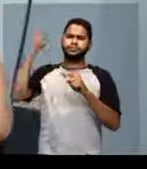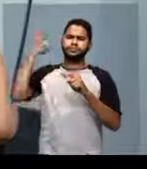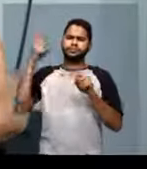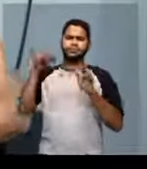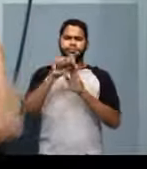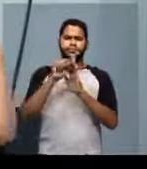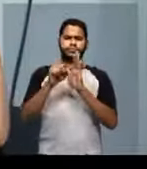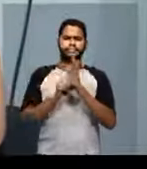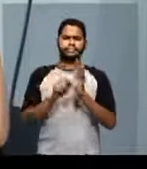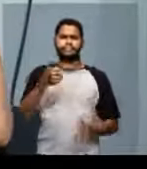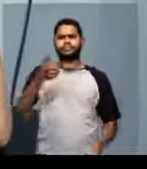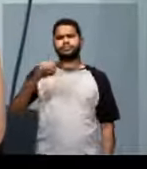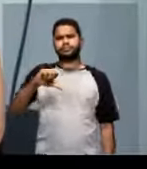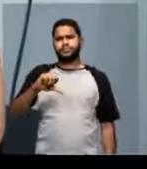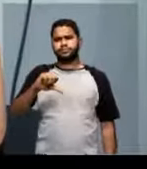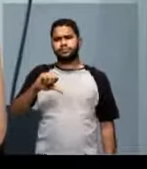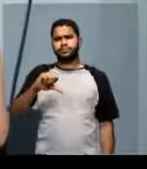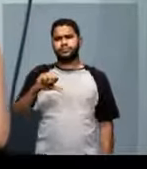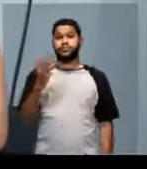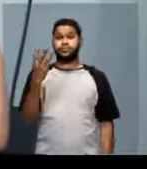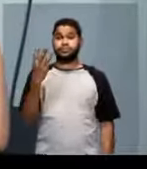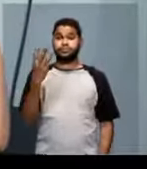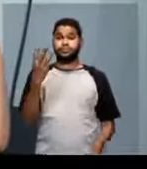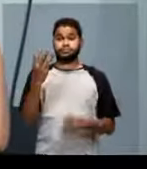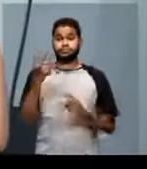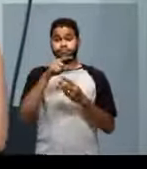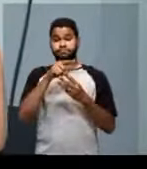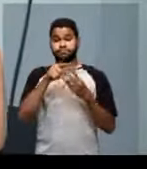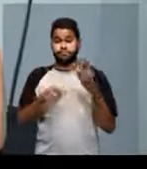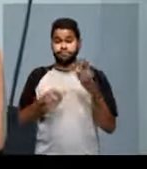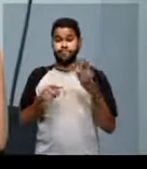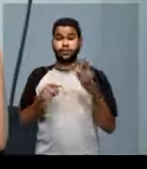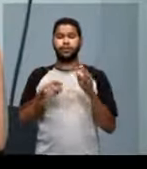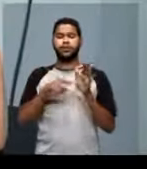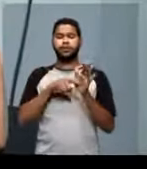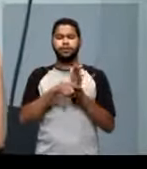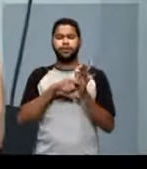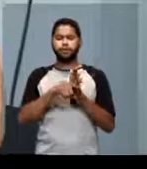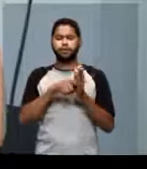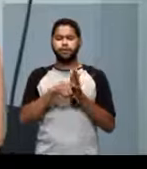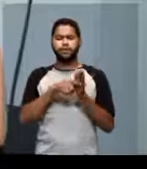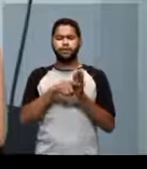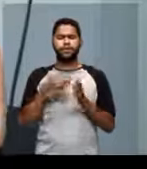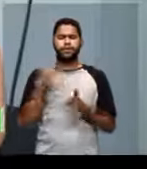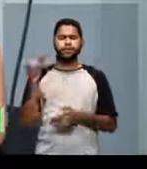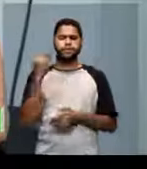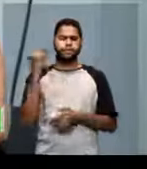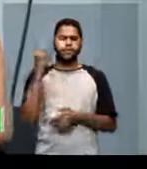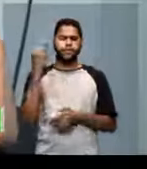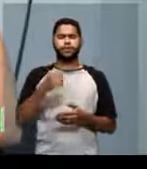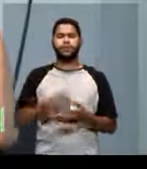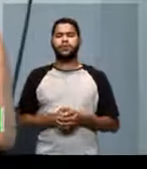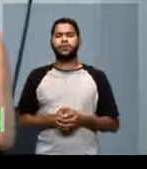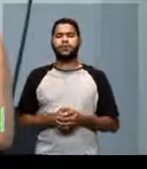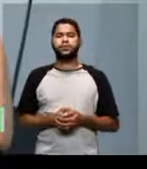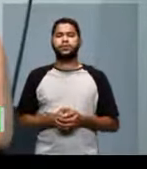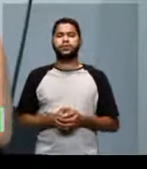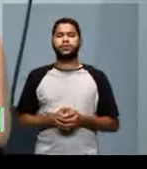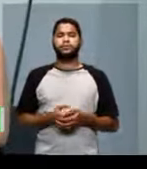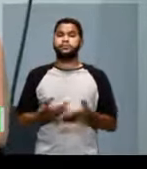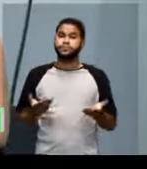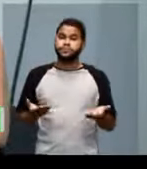XIX, né? Por 3 cientistas importantes, né? Chivan, Schleiden, Virchow, de forma